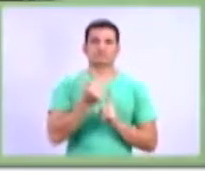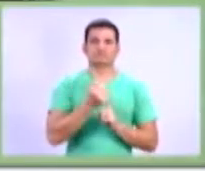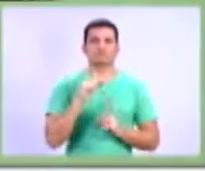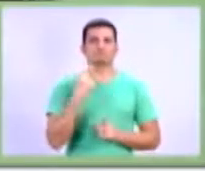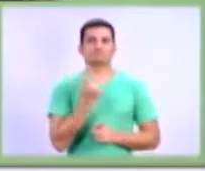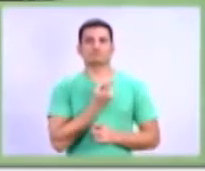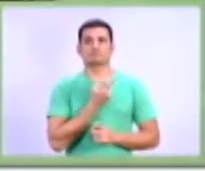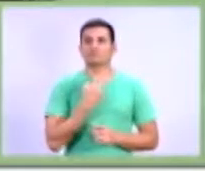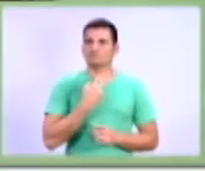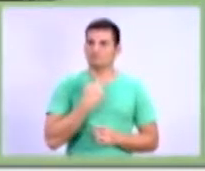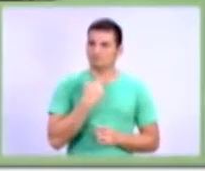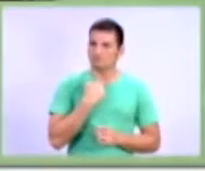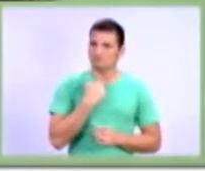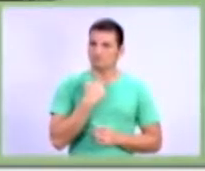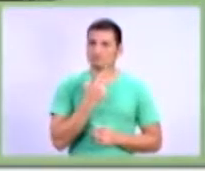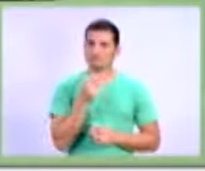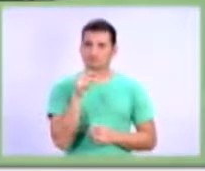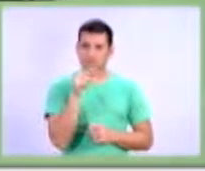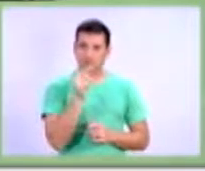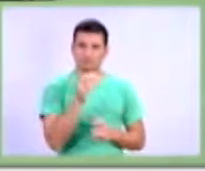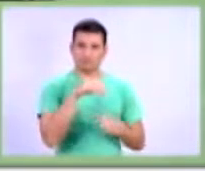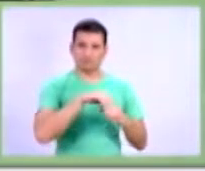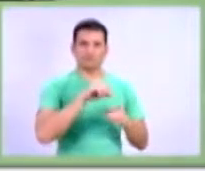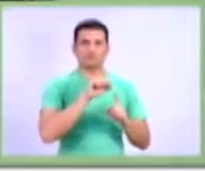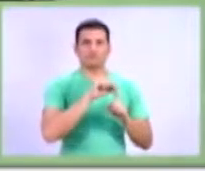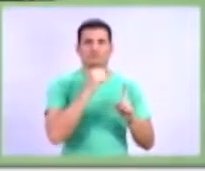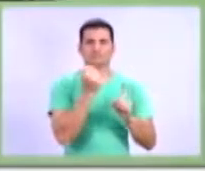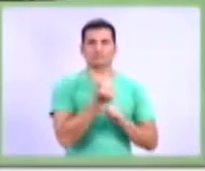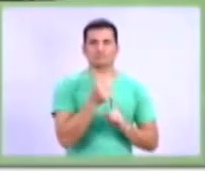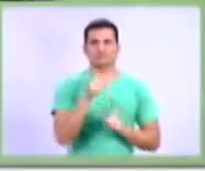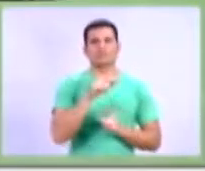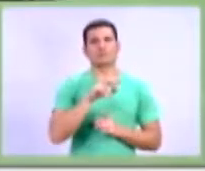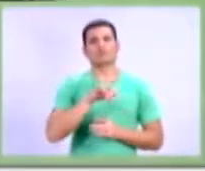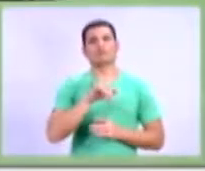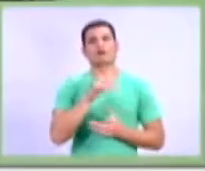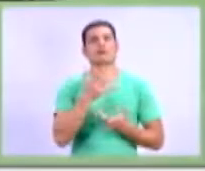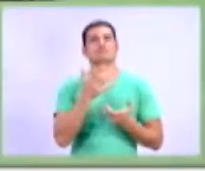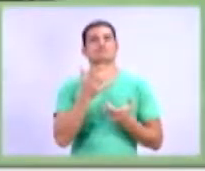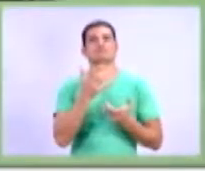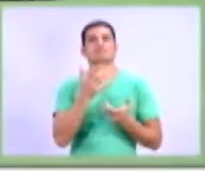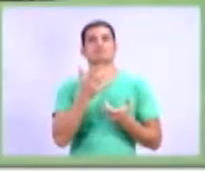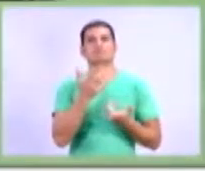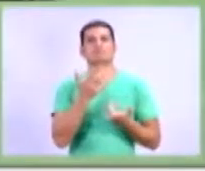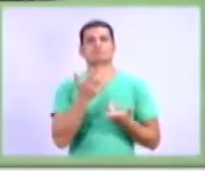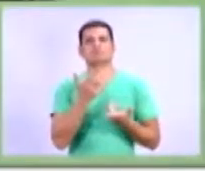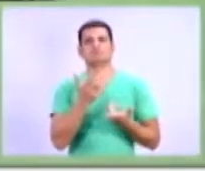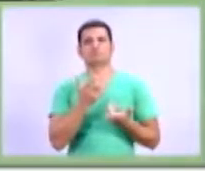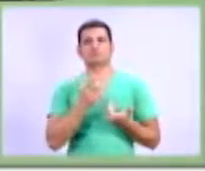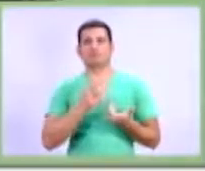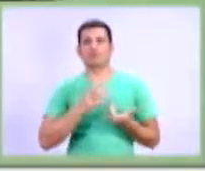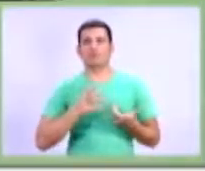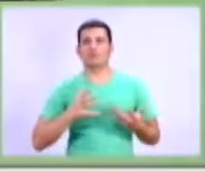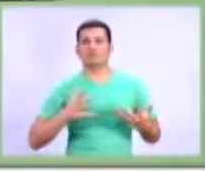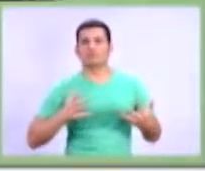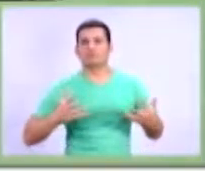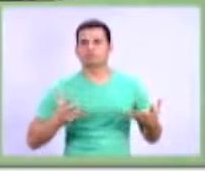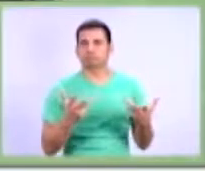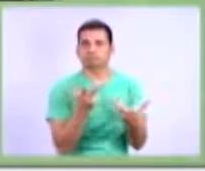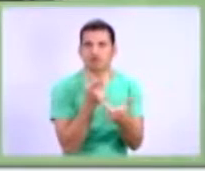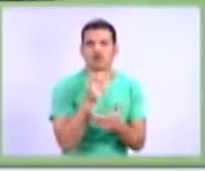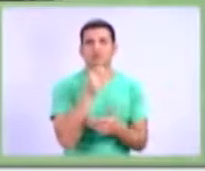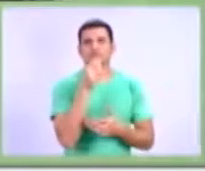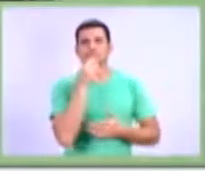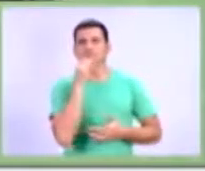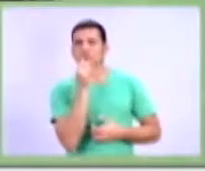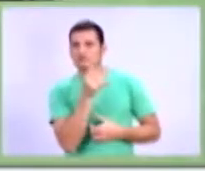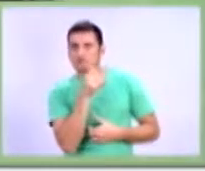um grupo dentro dessa sociedade que vá dominar o discurso, que vai dominar o que deve ser dito, como